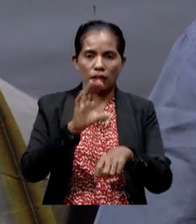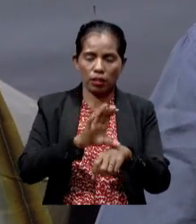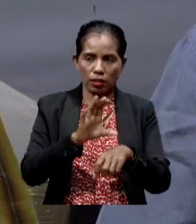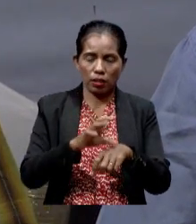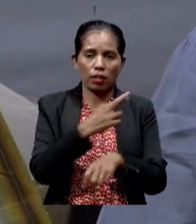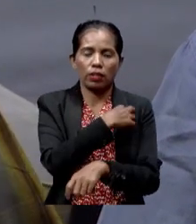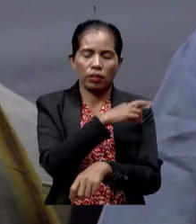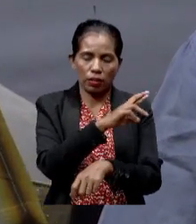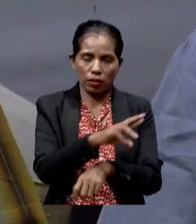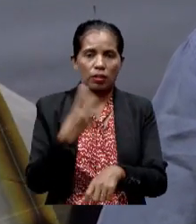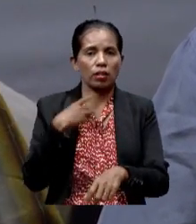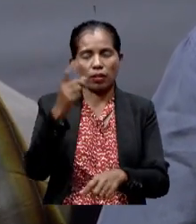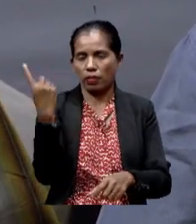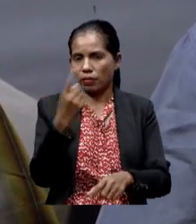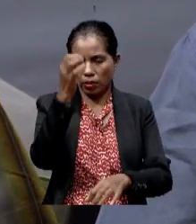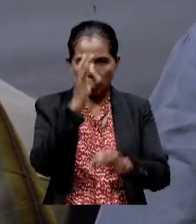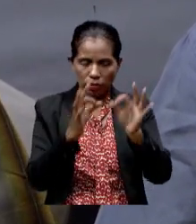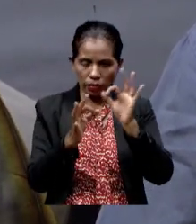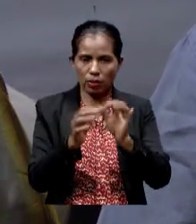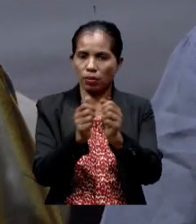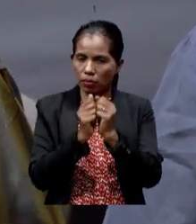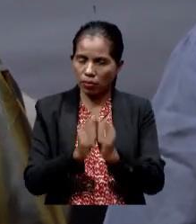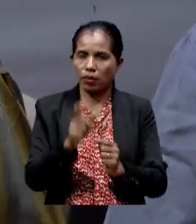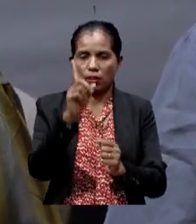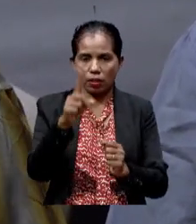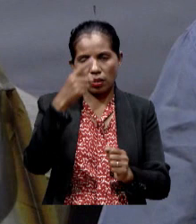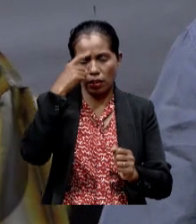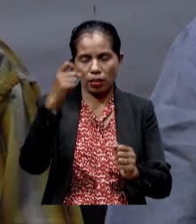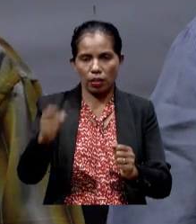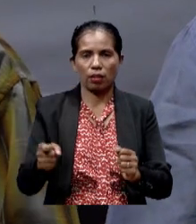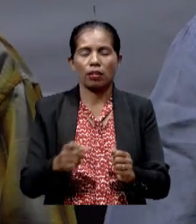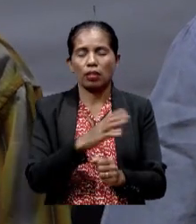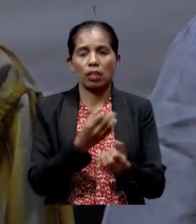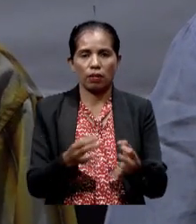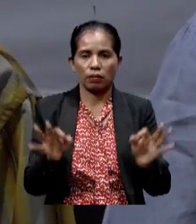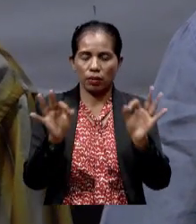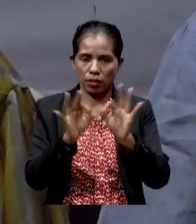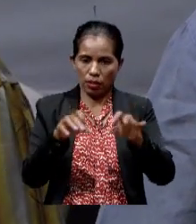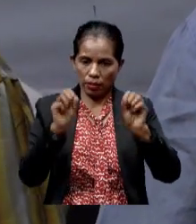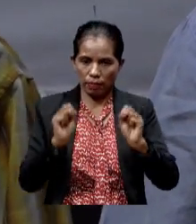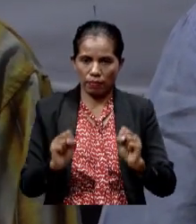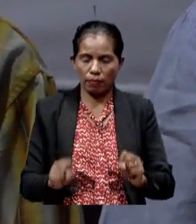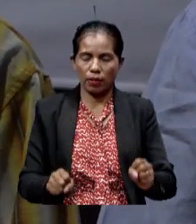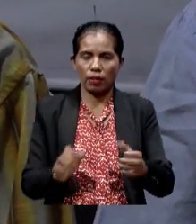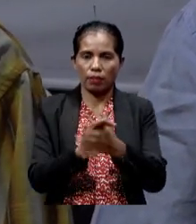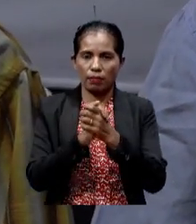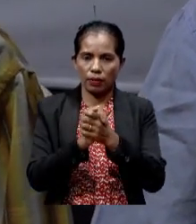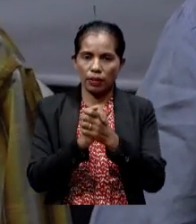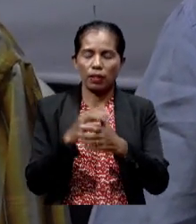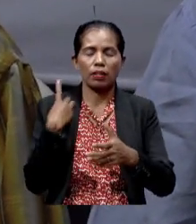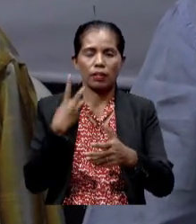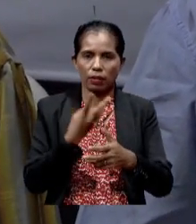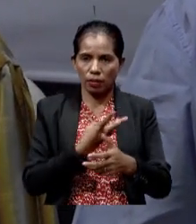ita não fatia confiança, não fatia amuto ida ne, tamba evento de importante o de bele hamitin itene unidade